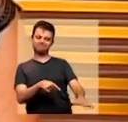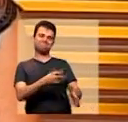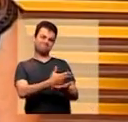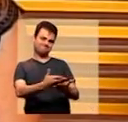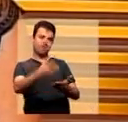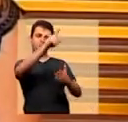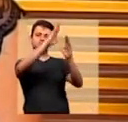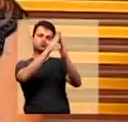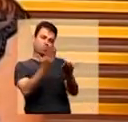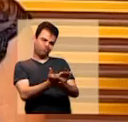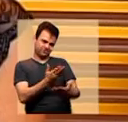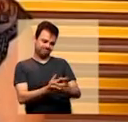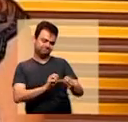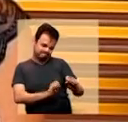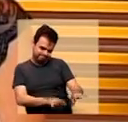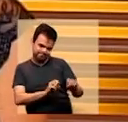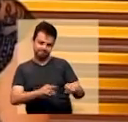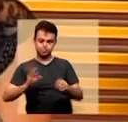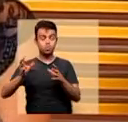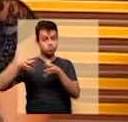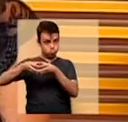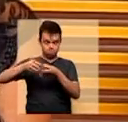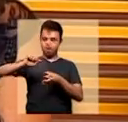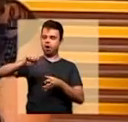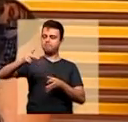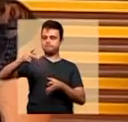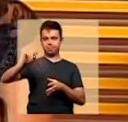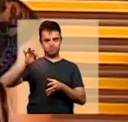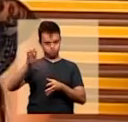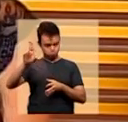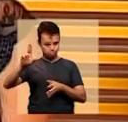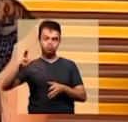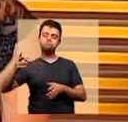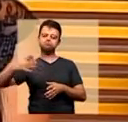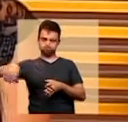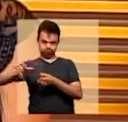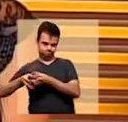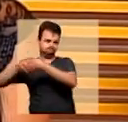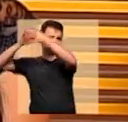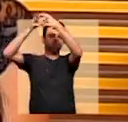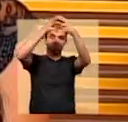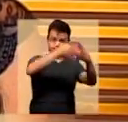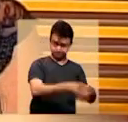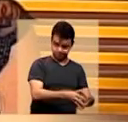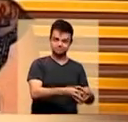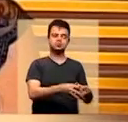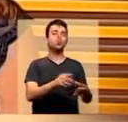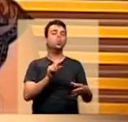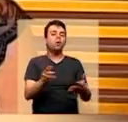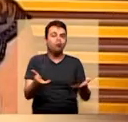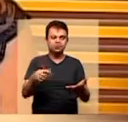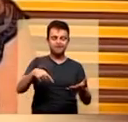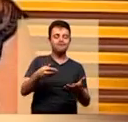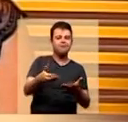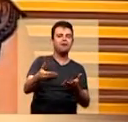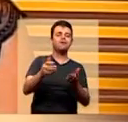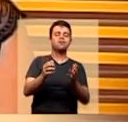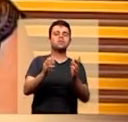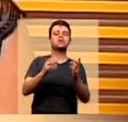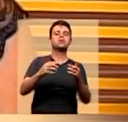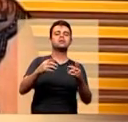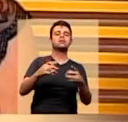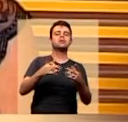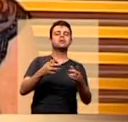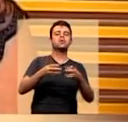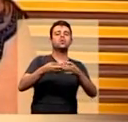nas crianças. Na escola, então. Na escola. A Patru faz um trabalho. Esse ano, por exemplo, nós vamos entrar no 6º concurso municipal de educação para o